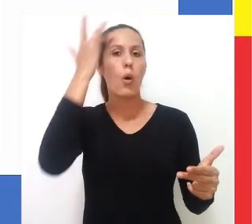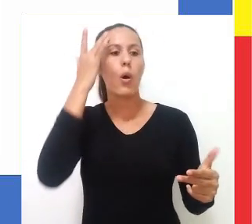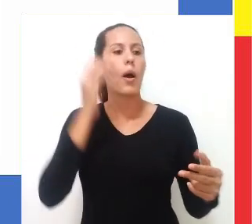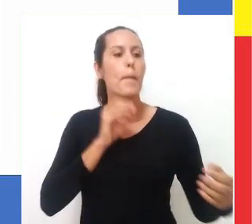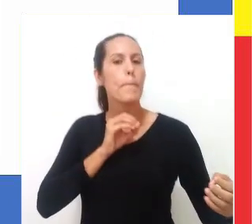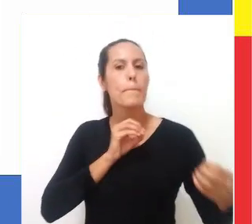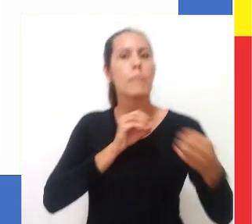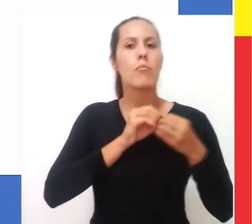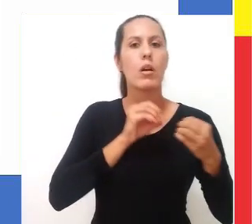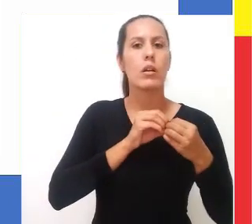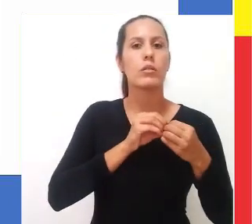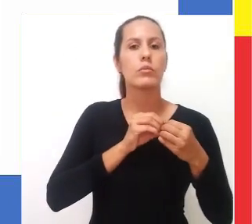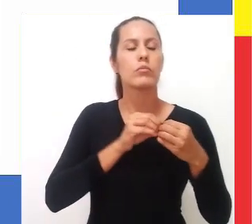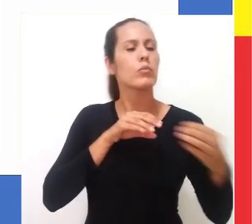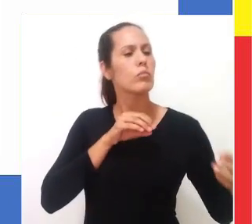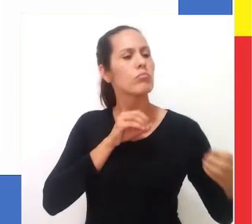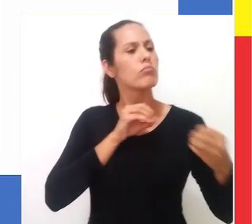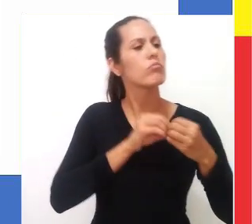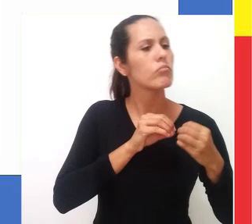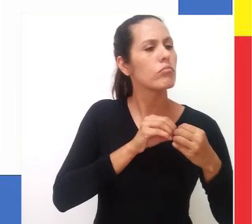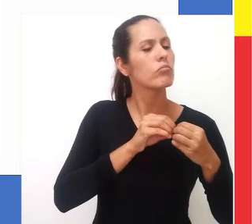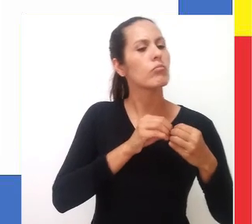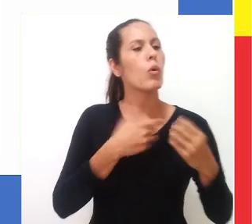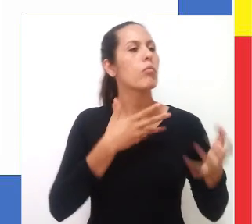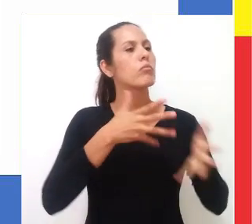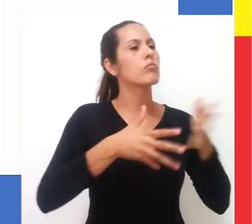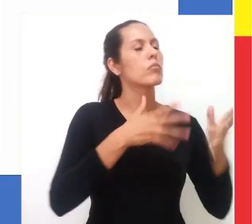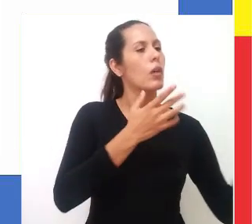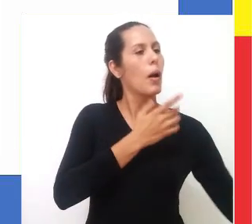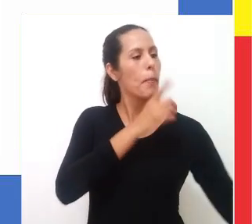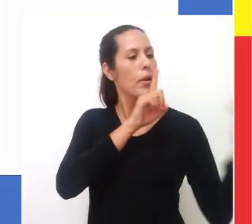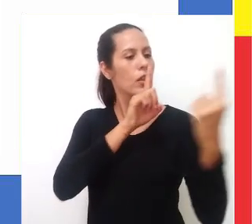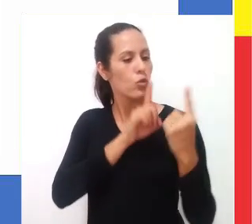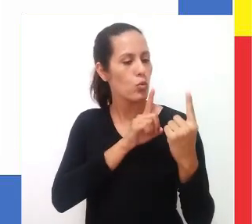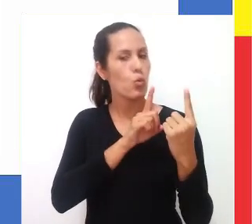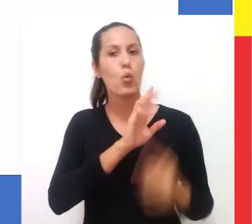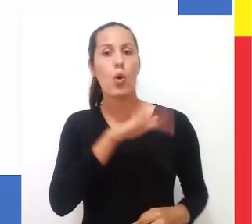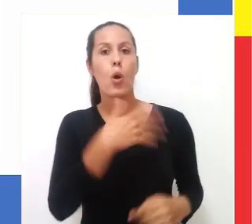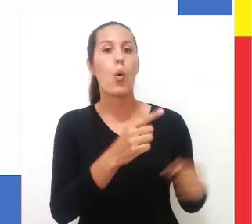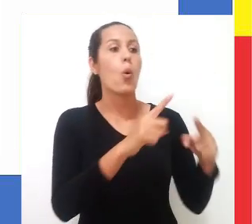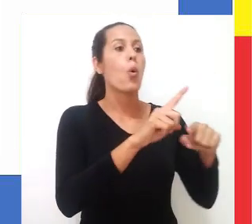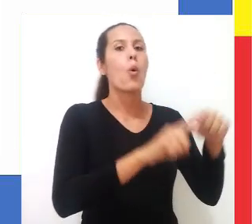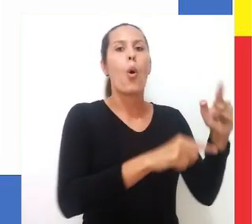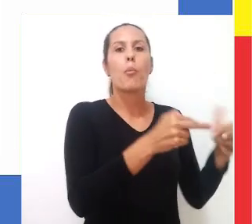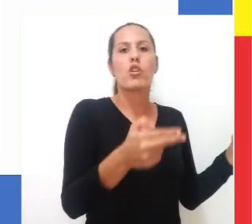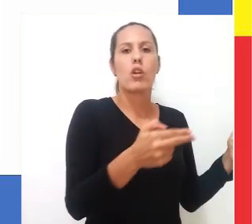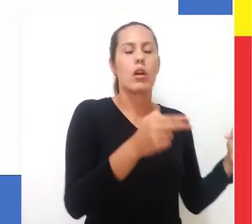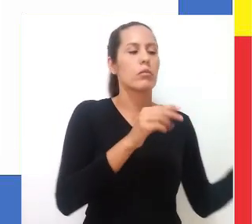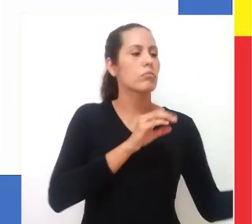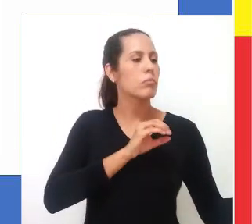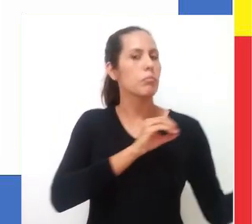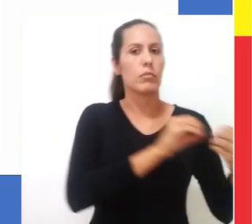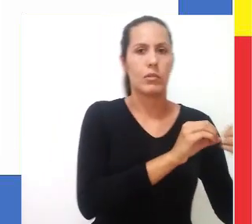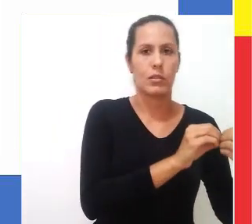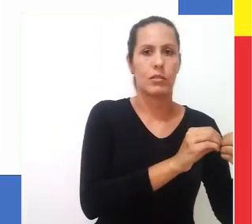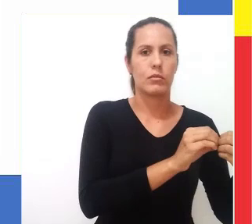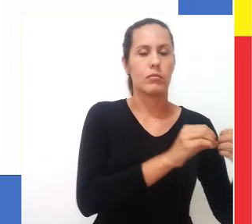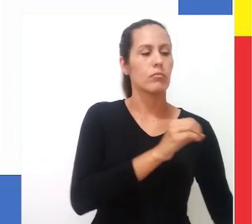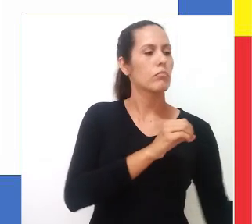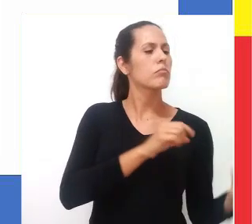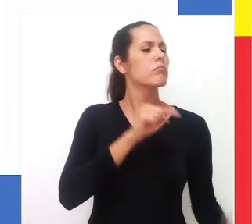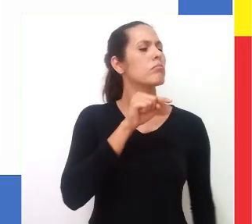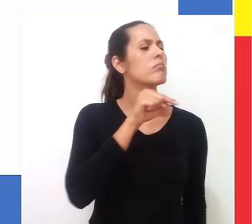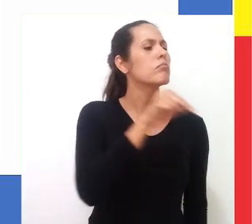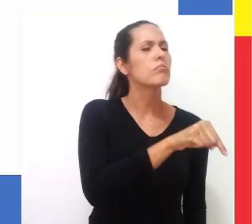alguém está próximo de mim, que estou falando. Então, a pessoa, o objeto está perto de